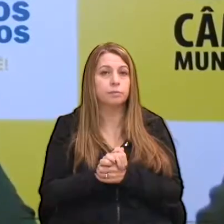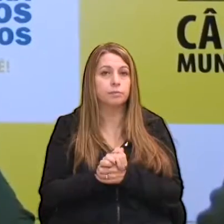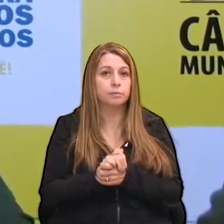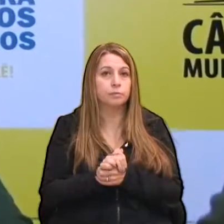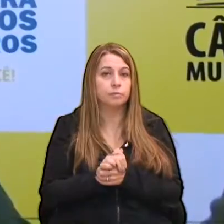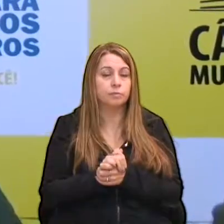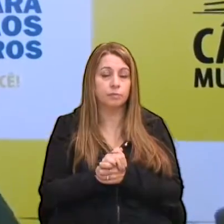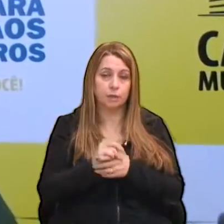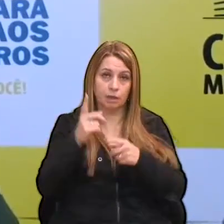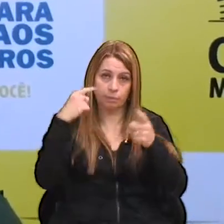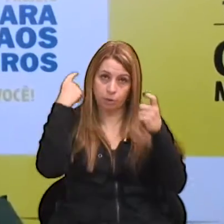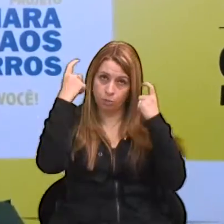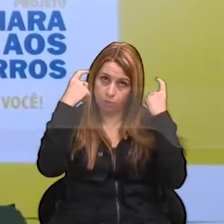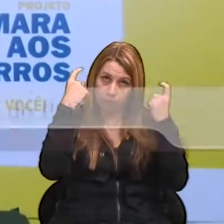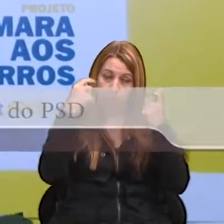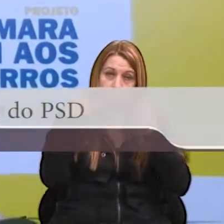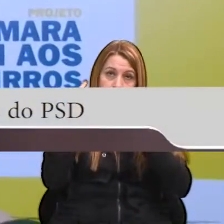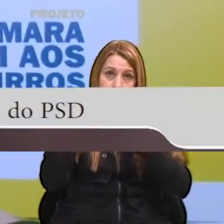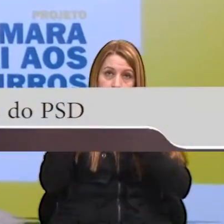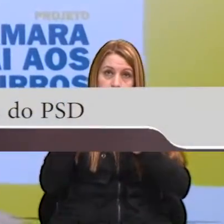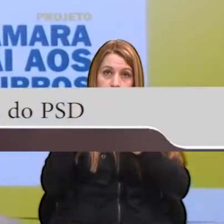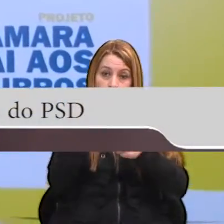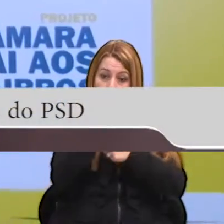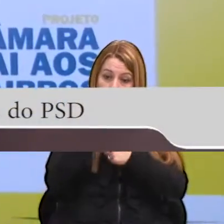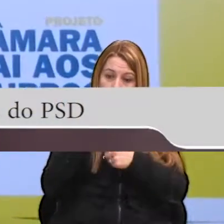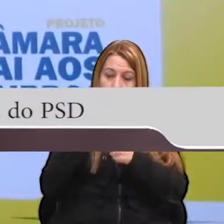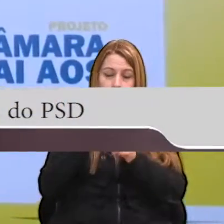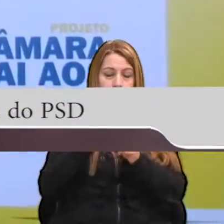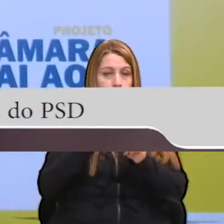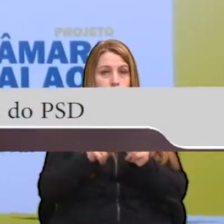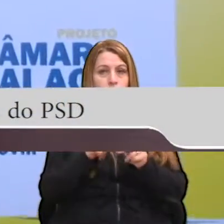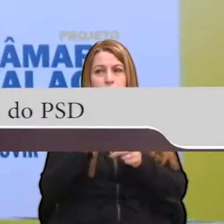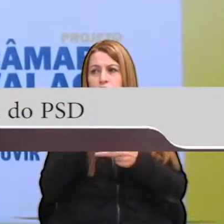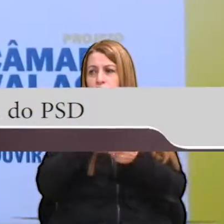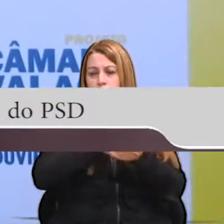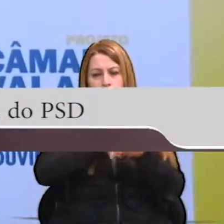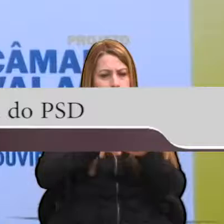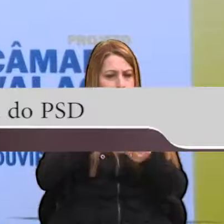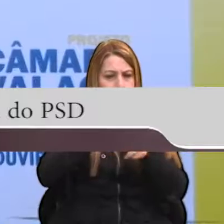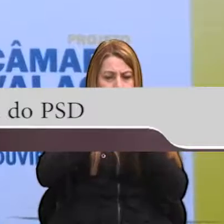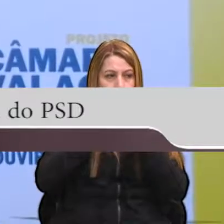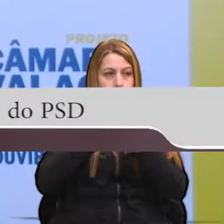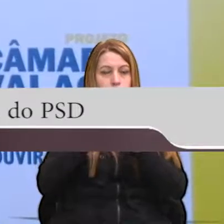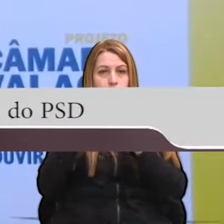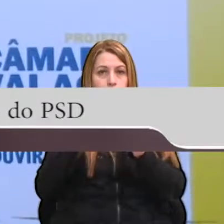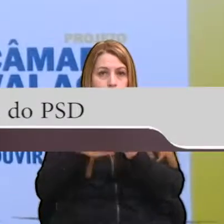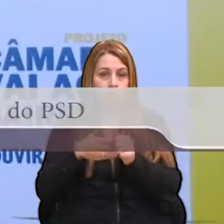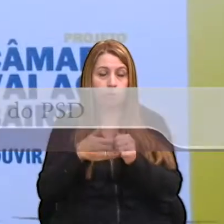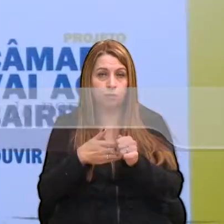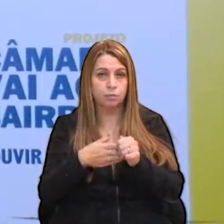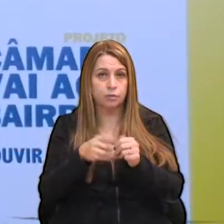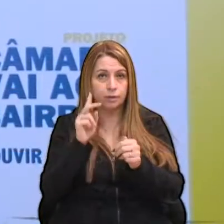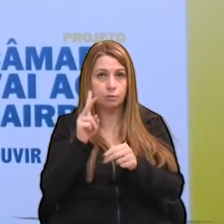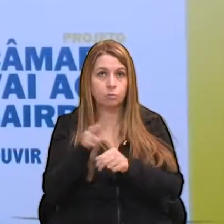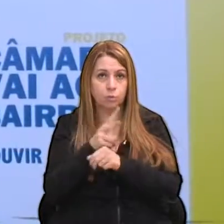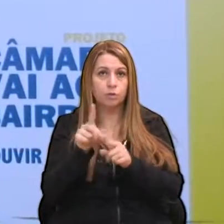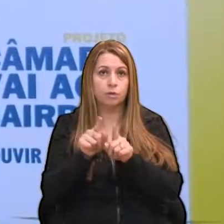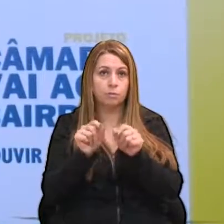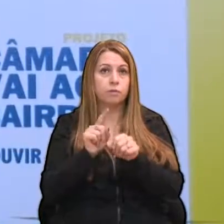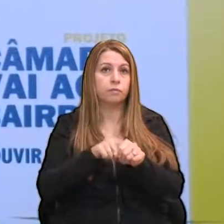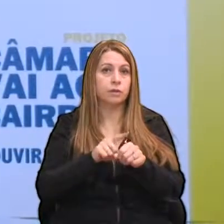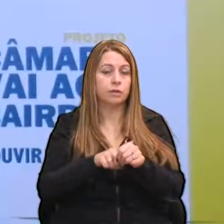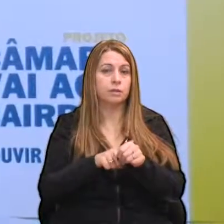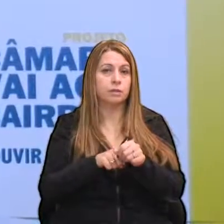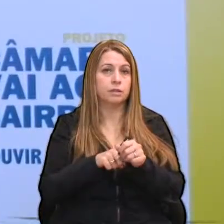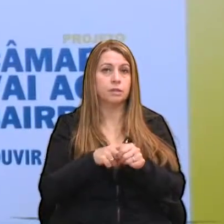pública. Preocupação, como nós vereadores somos procurados por várias pessoas, por vários motivos, que eles precisam de orientação. Então a gente é procurado também na hora